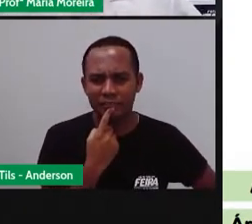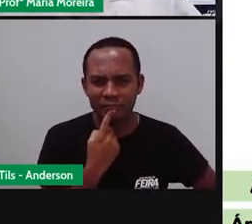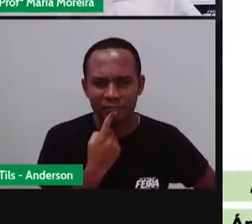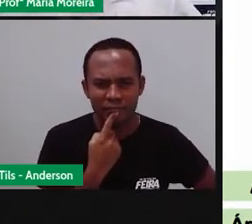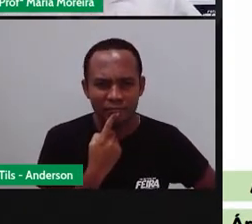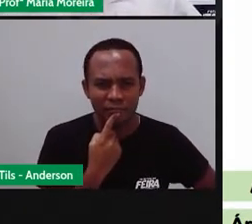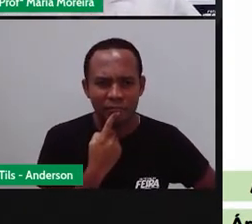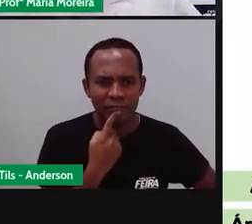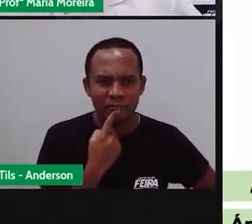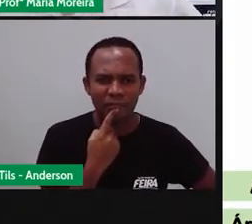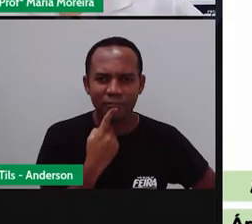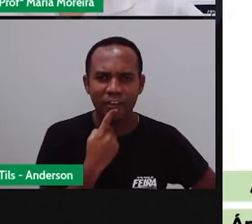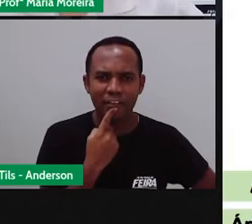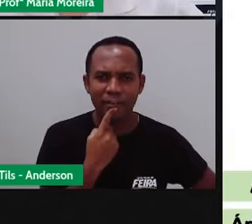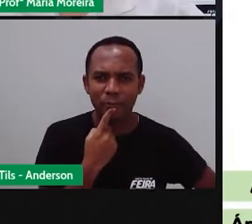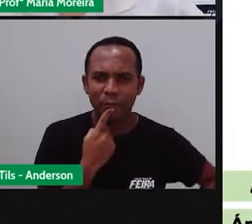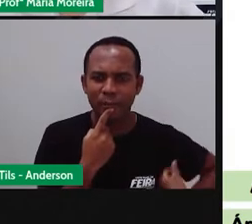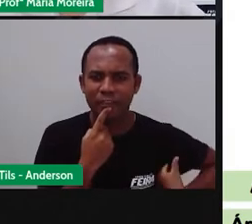Não, Parque da Cidade, não.